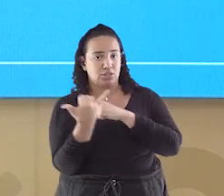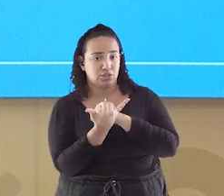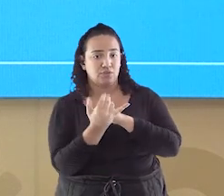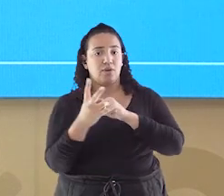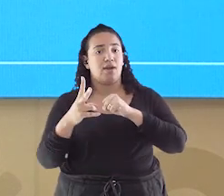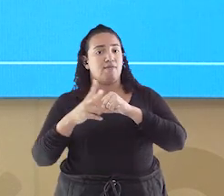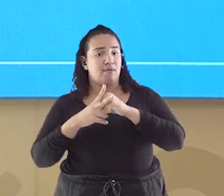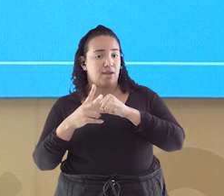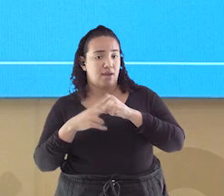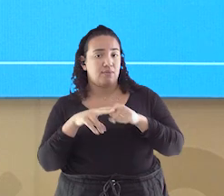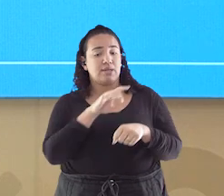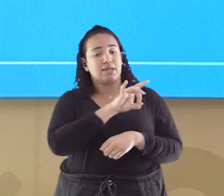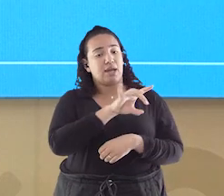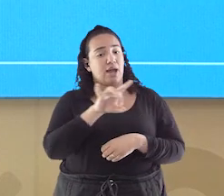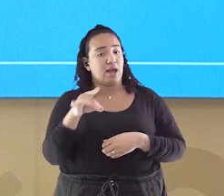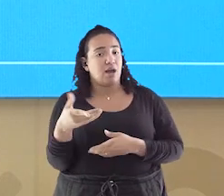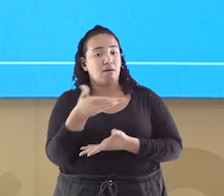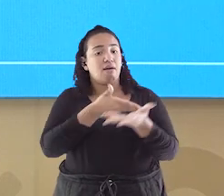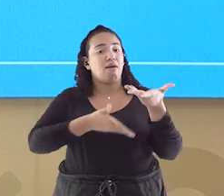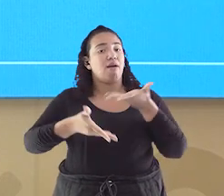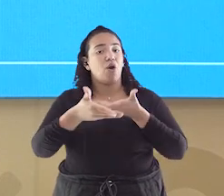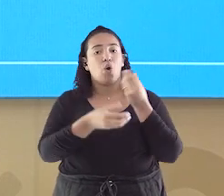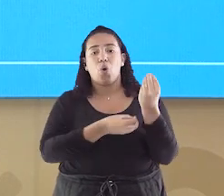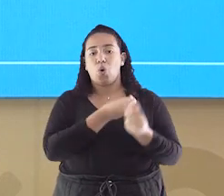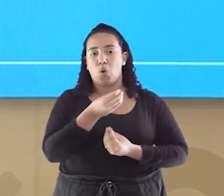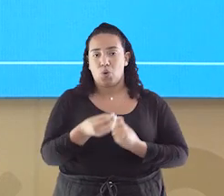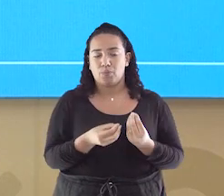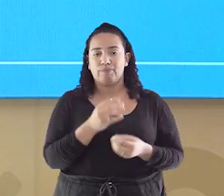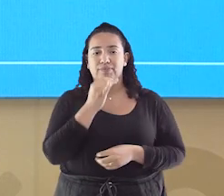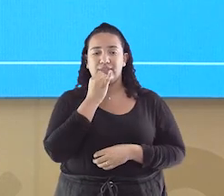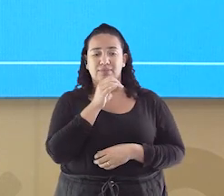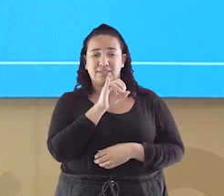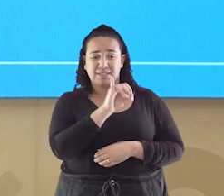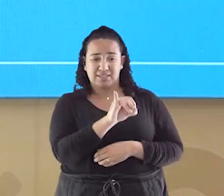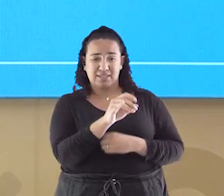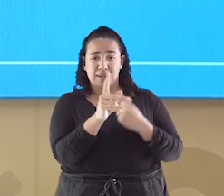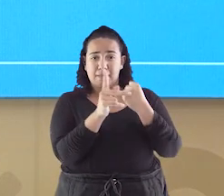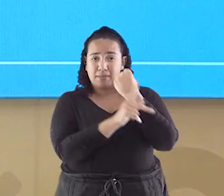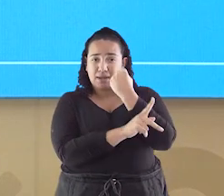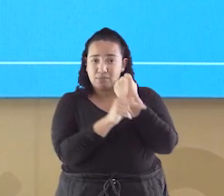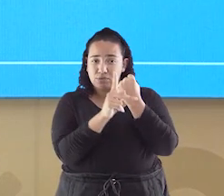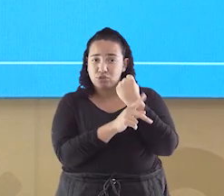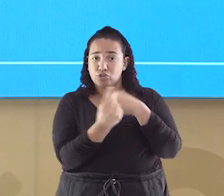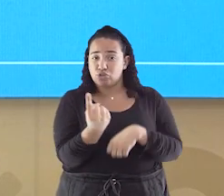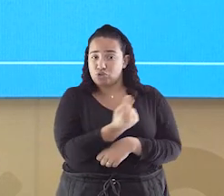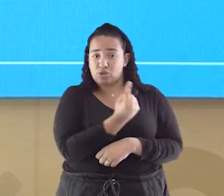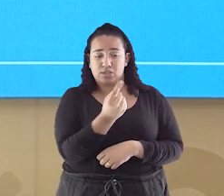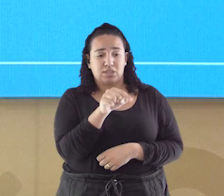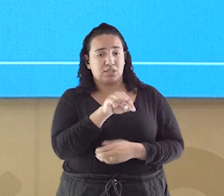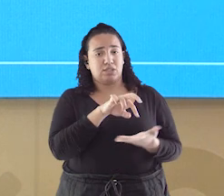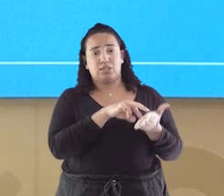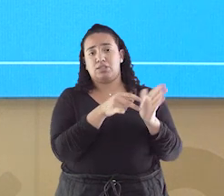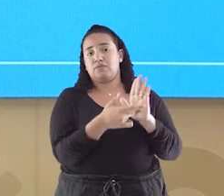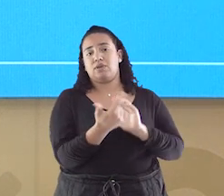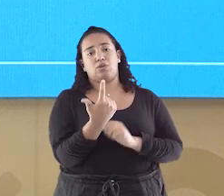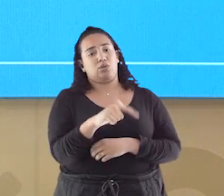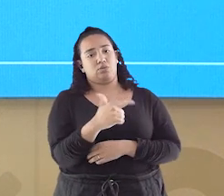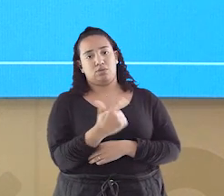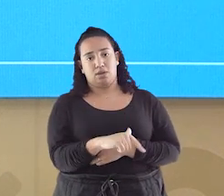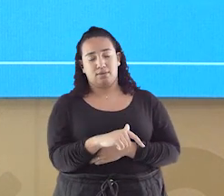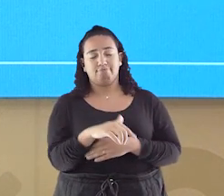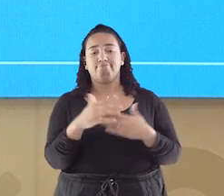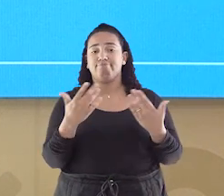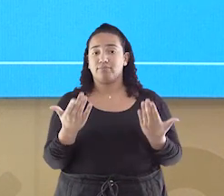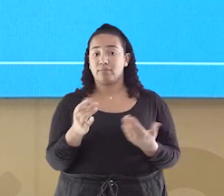os verbos estabelecem cada uma entre si. Sozinhas, as preposições não apresentam significado. É